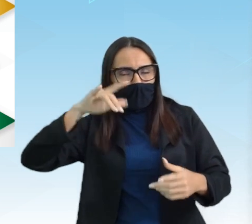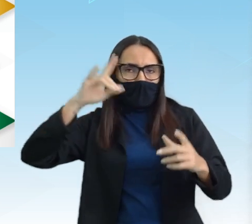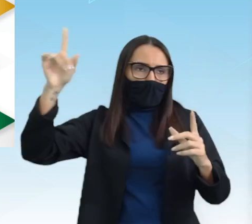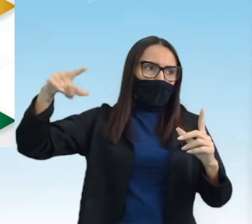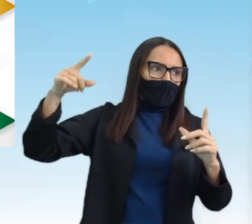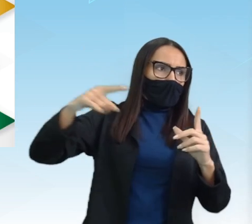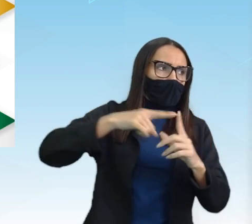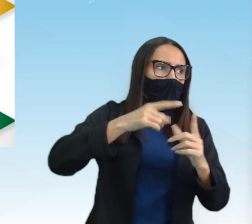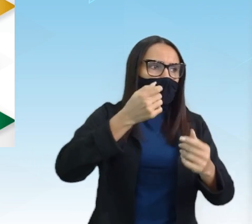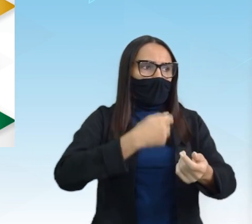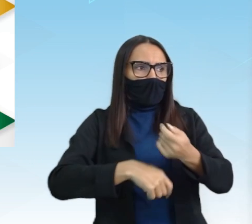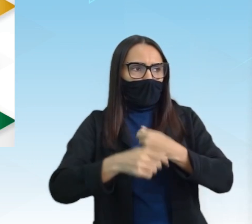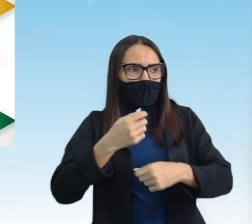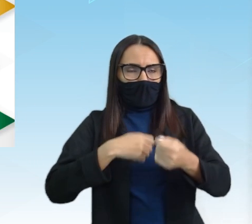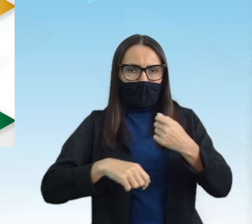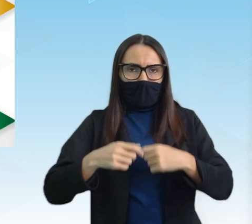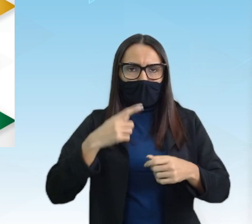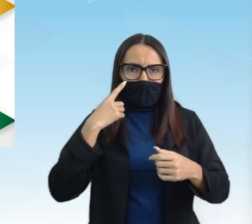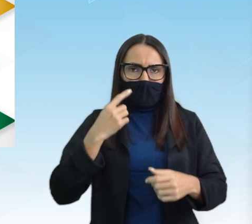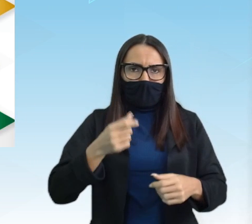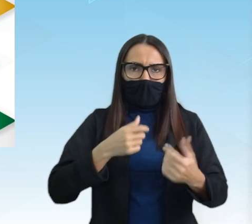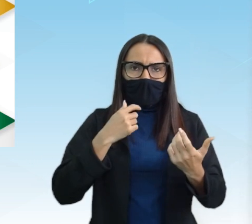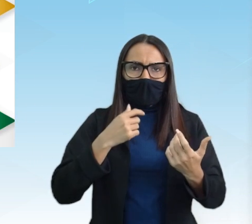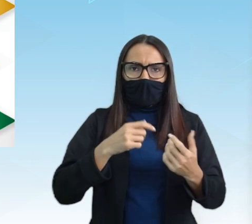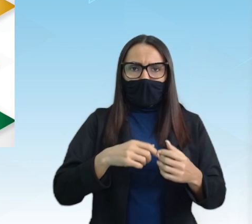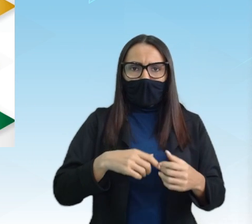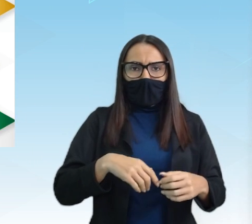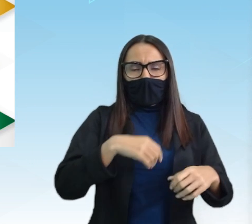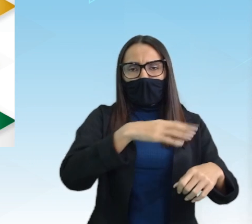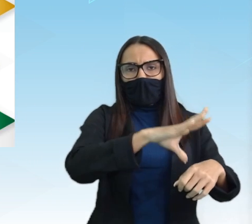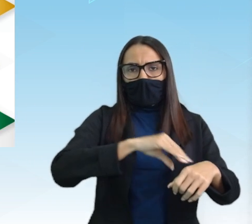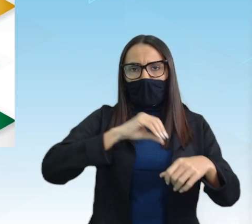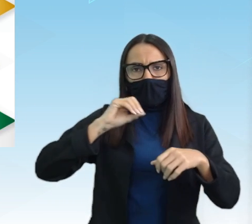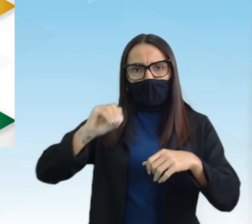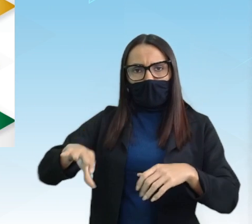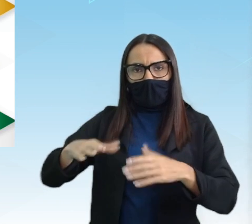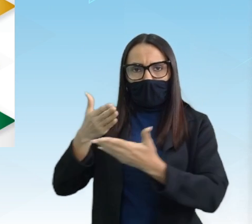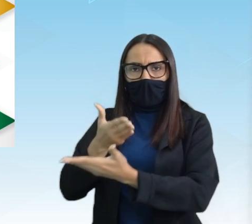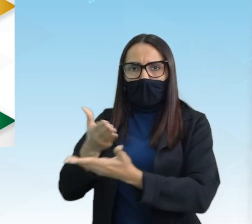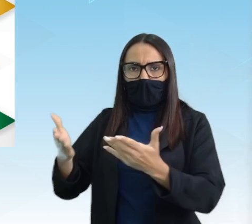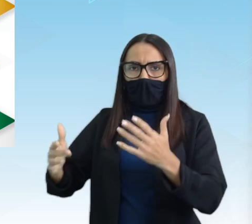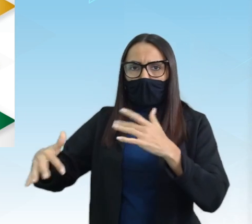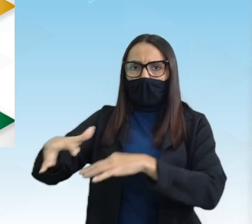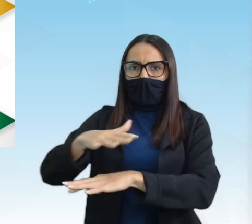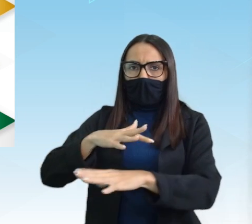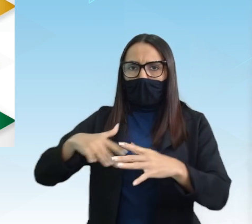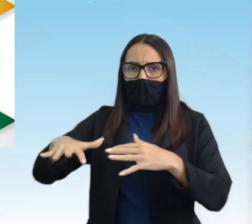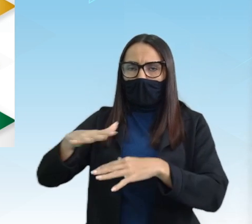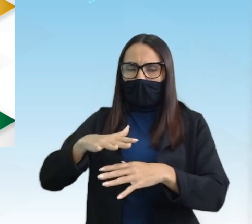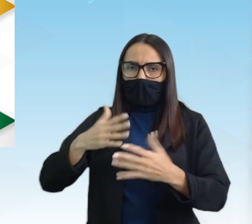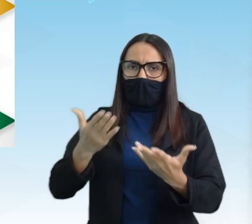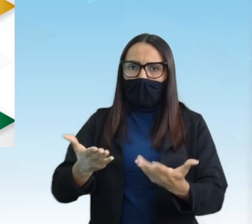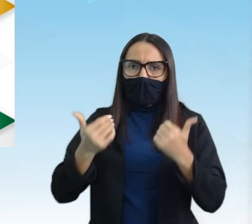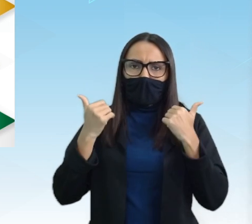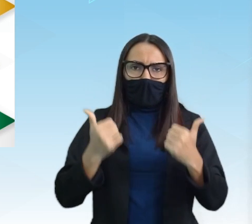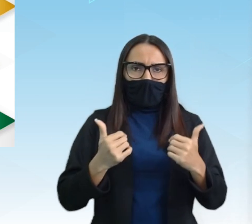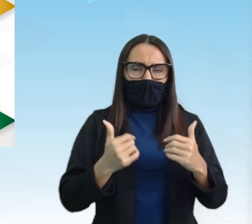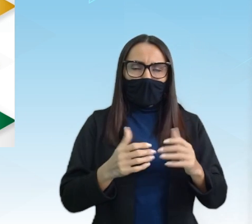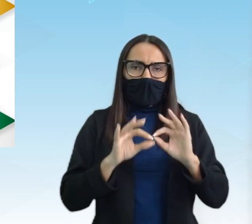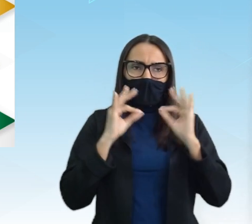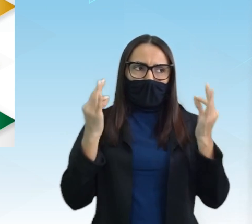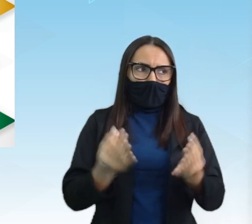de comercializar, de escoar os produtos deles para chegar a adentrar a necessidade da nossa família. Não é isso, meus